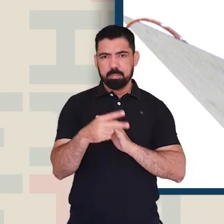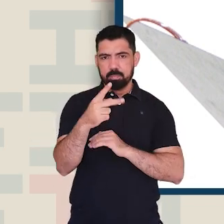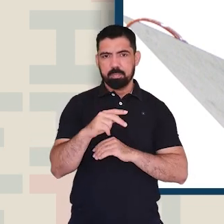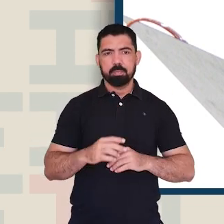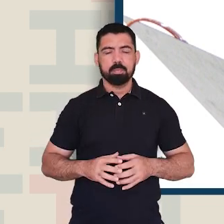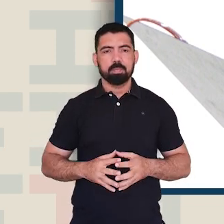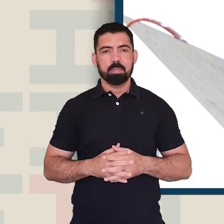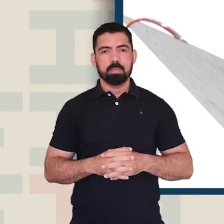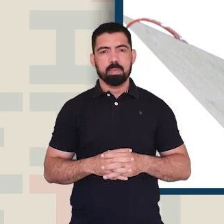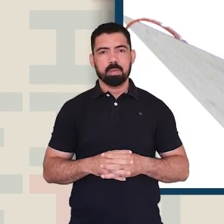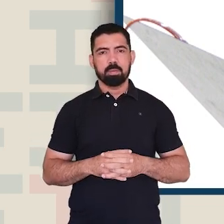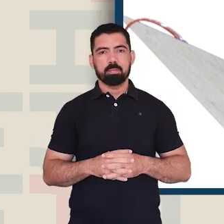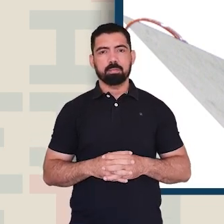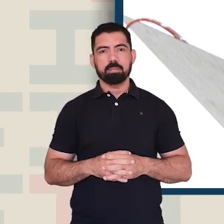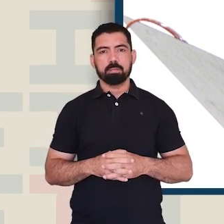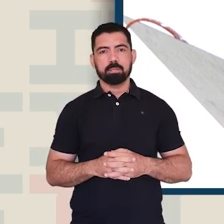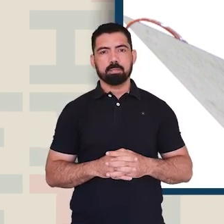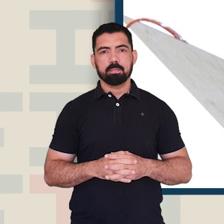uma escala